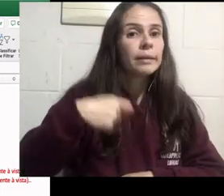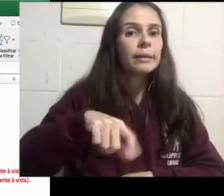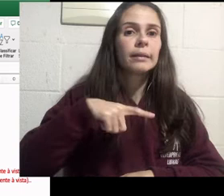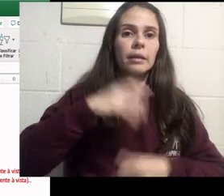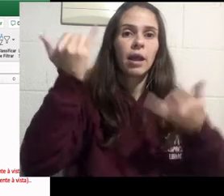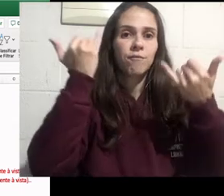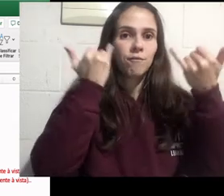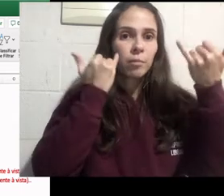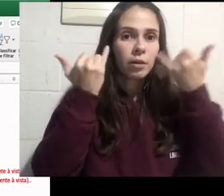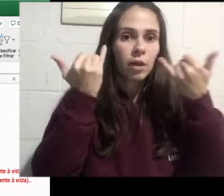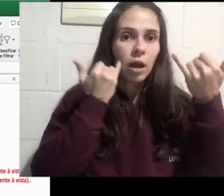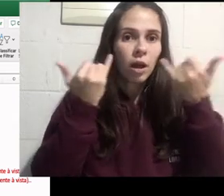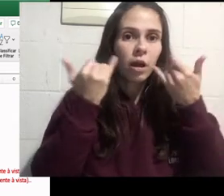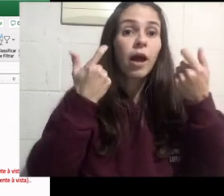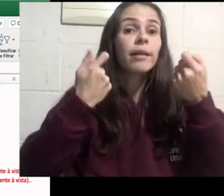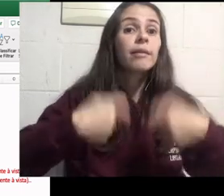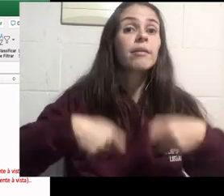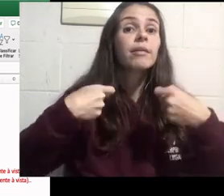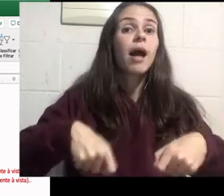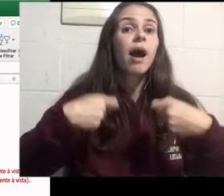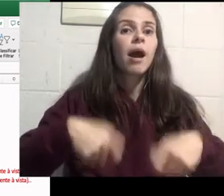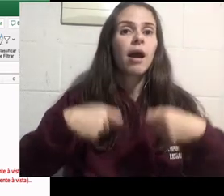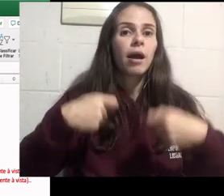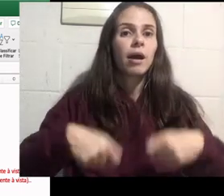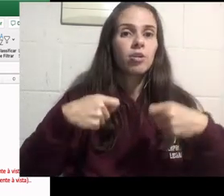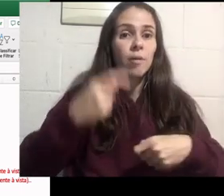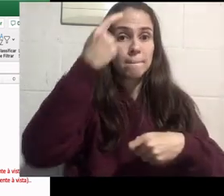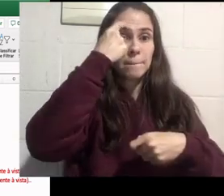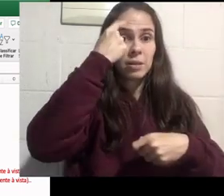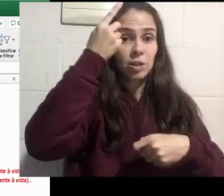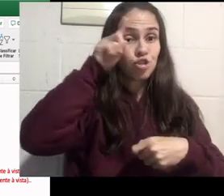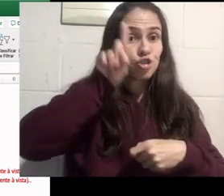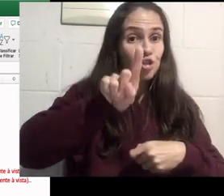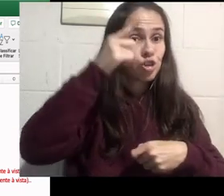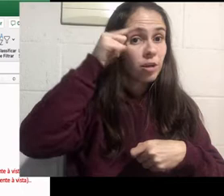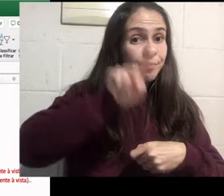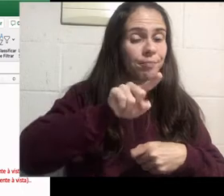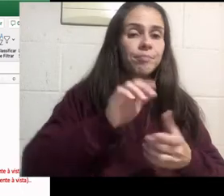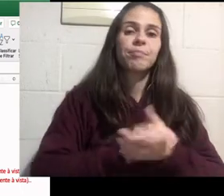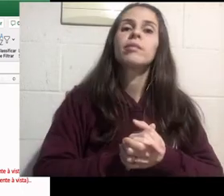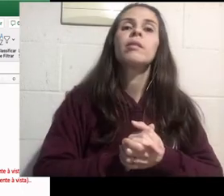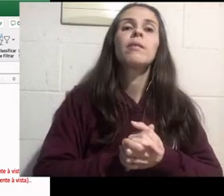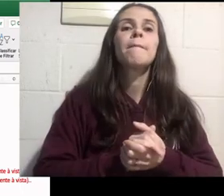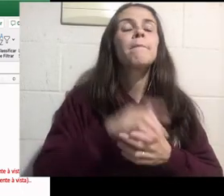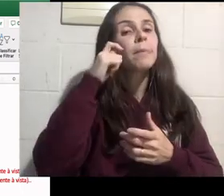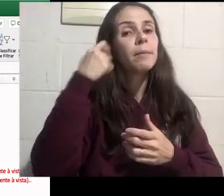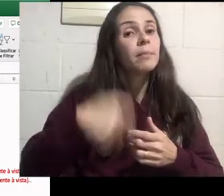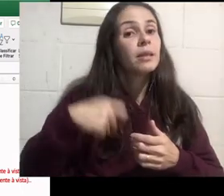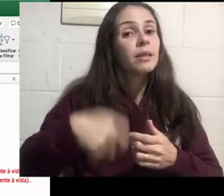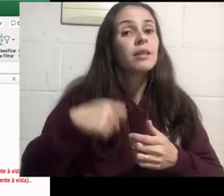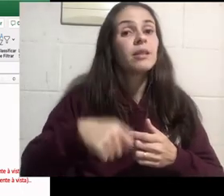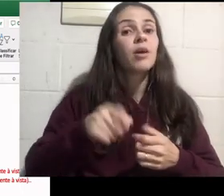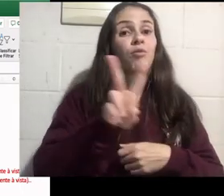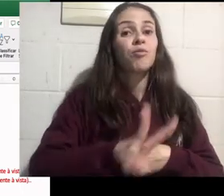a informação dessa necessidade de capital de giro e número de dias, né? E vamos precisar também saber